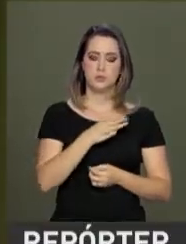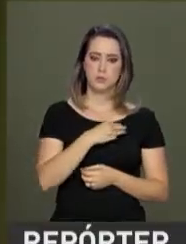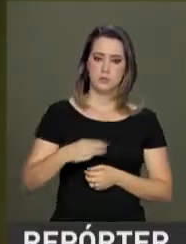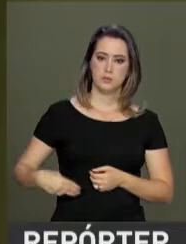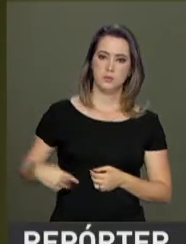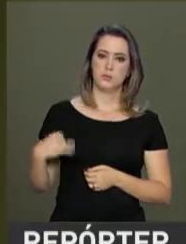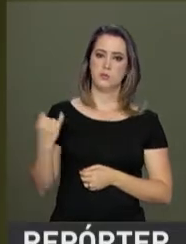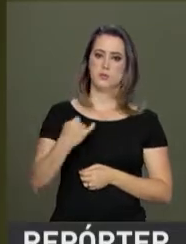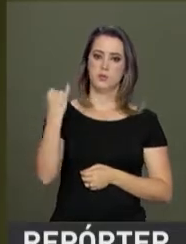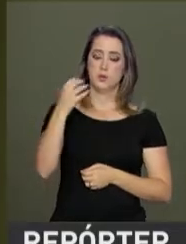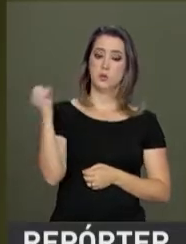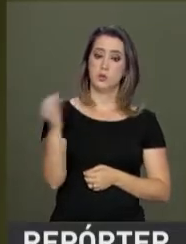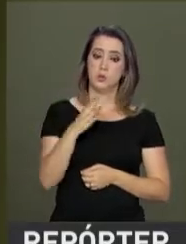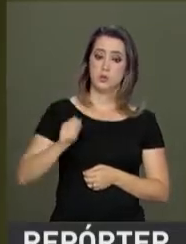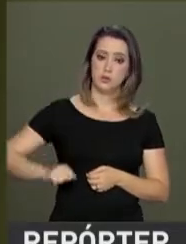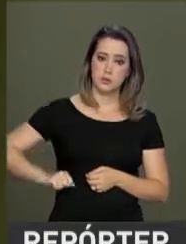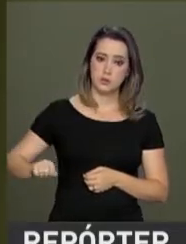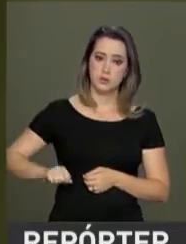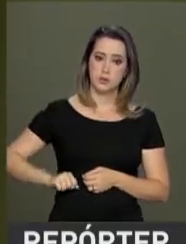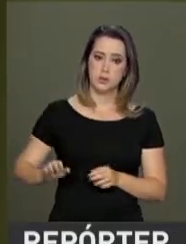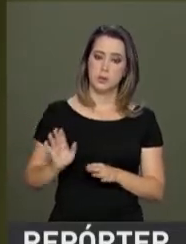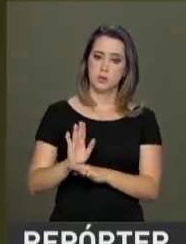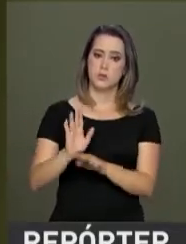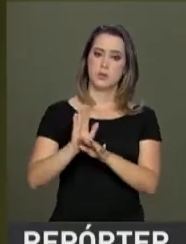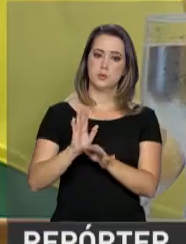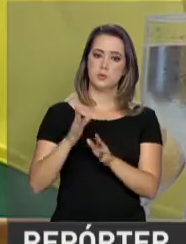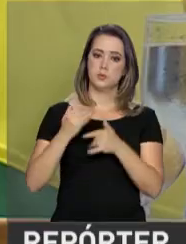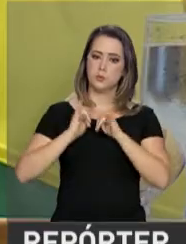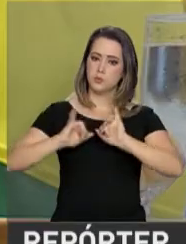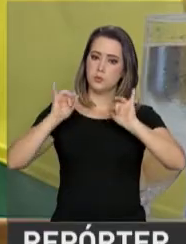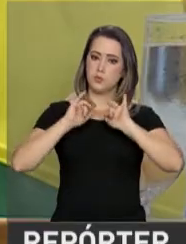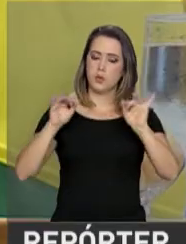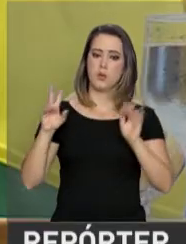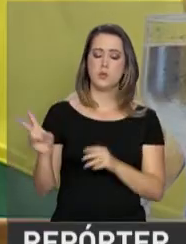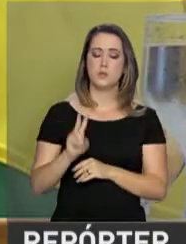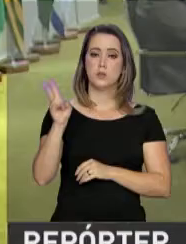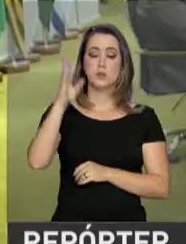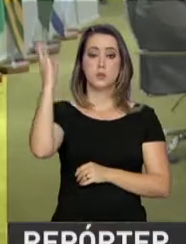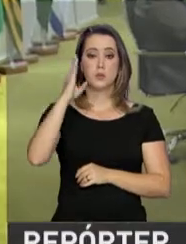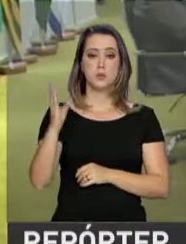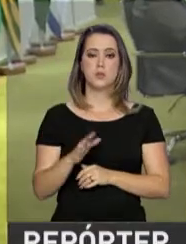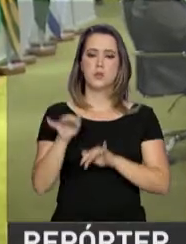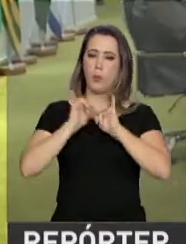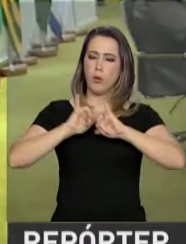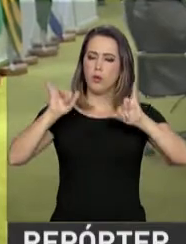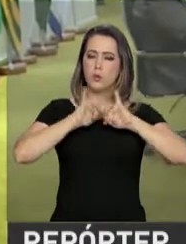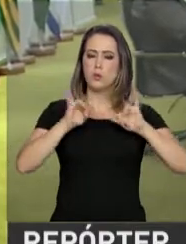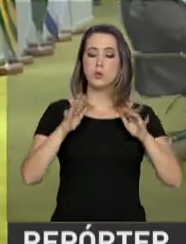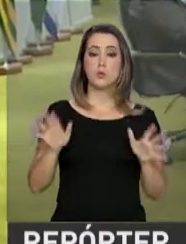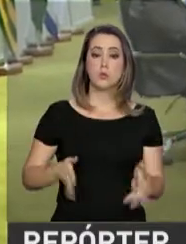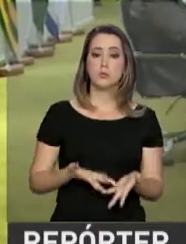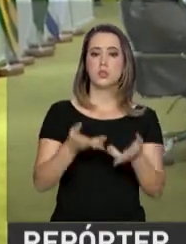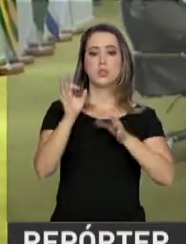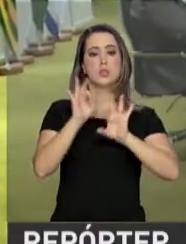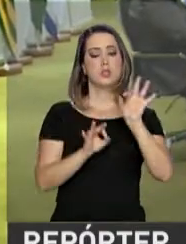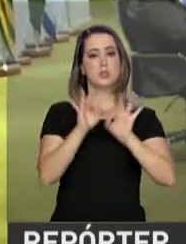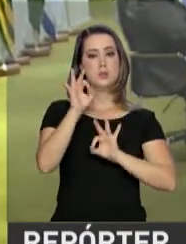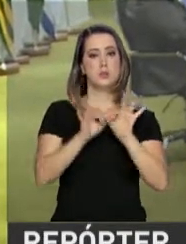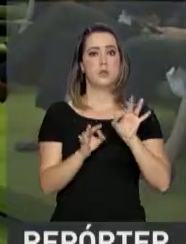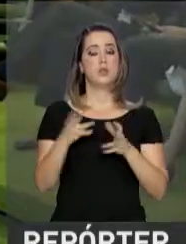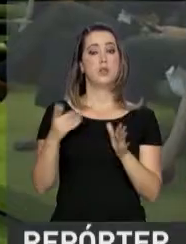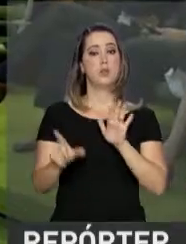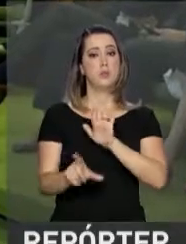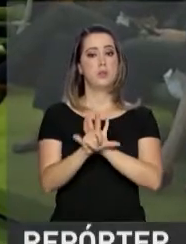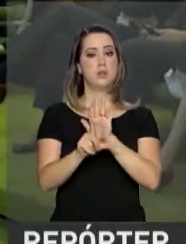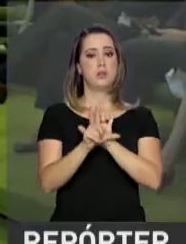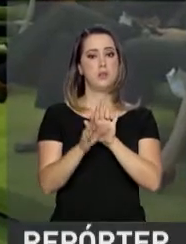destacou que os novos diplomatas vão ajudar a difundir os valores do brasil e anunciou que está em elaboração uma lei